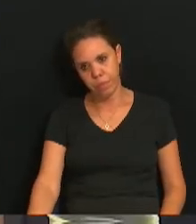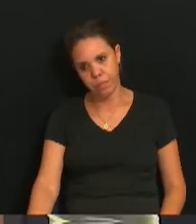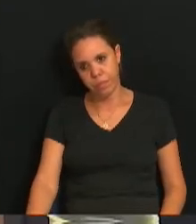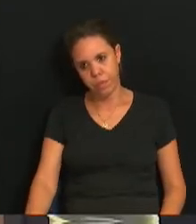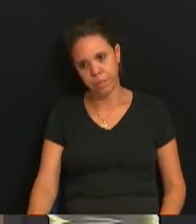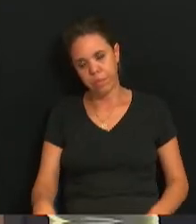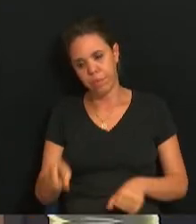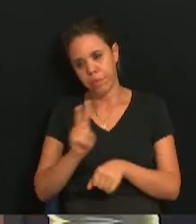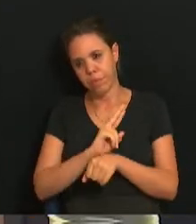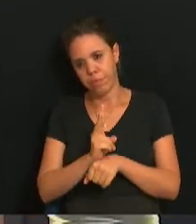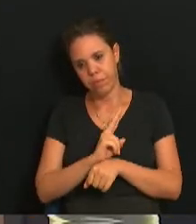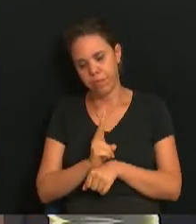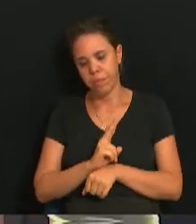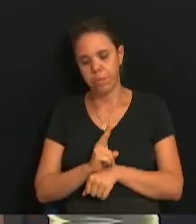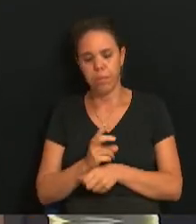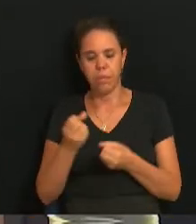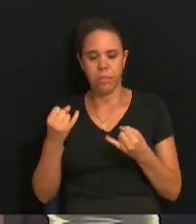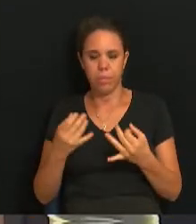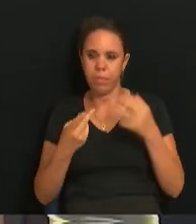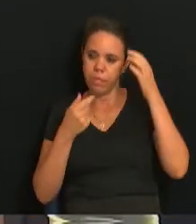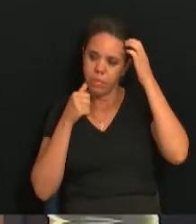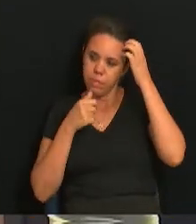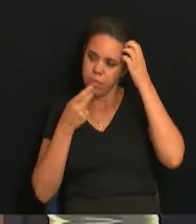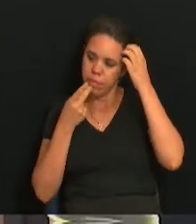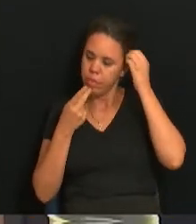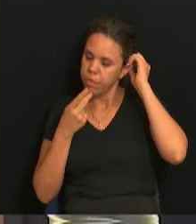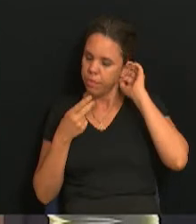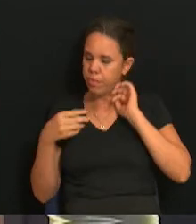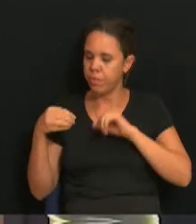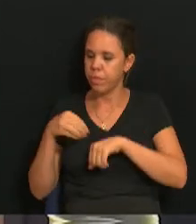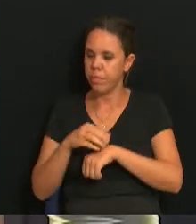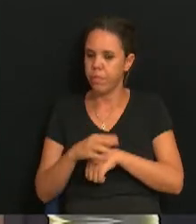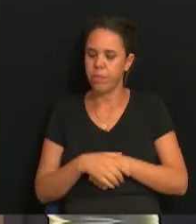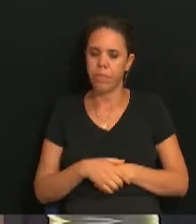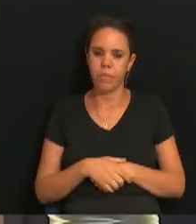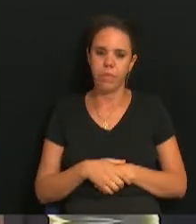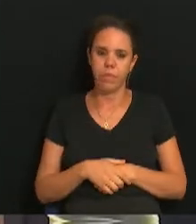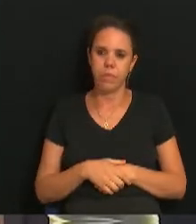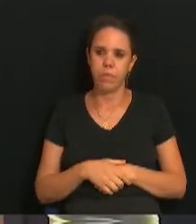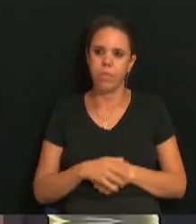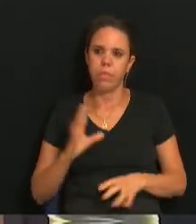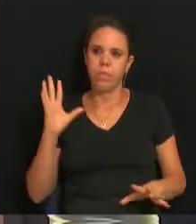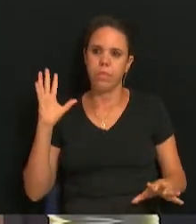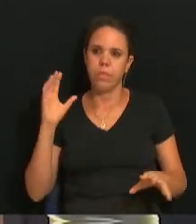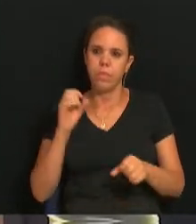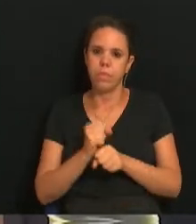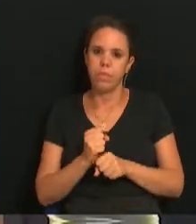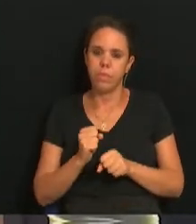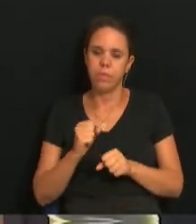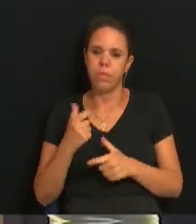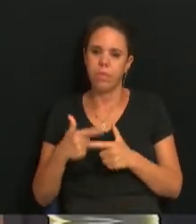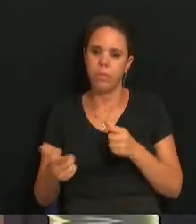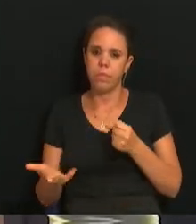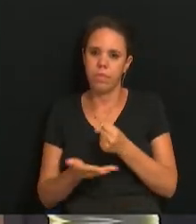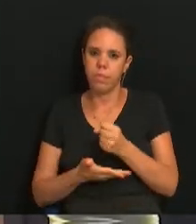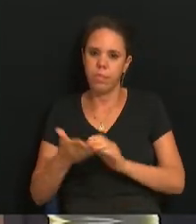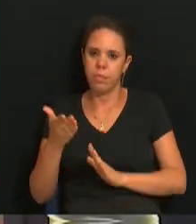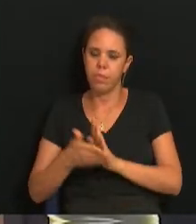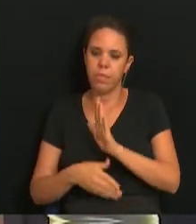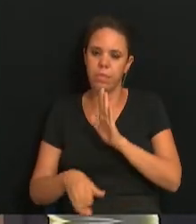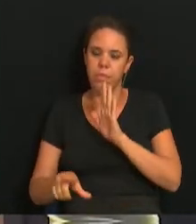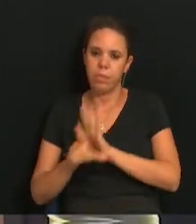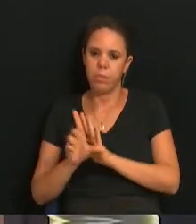monitora Andréa Centurião nos trouxe aqui, com todo o recorte e o embasamento jurídico-legal que o